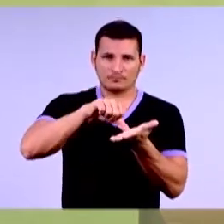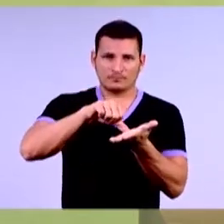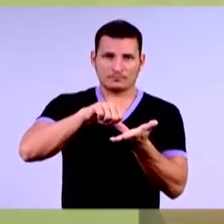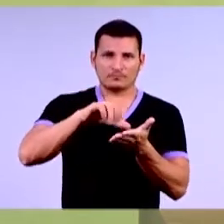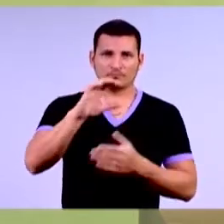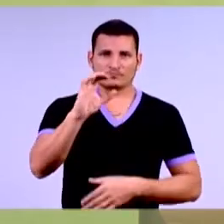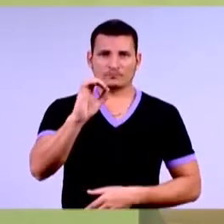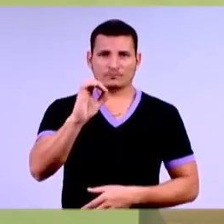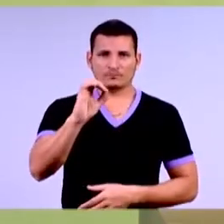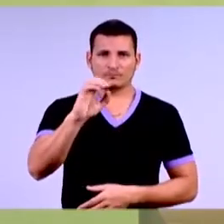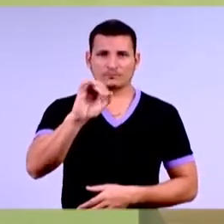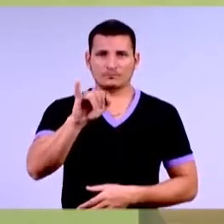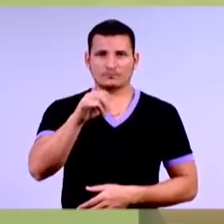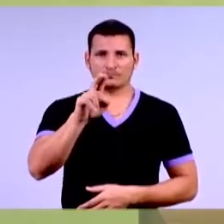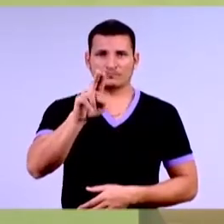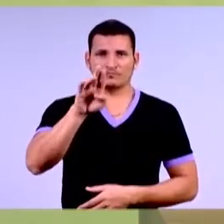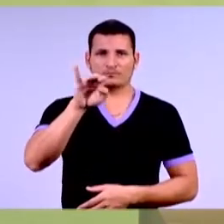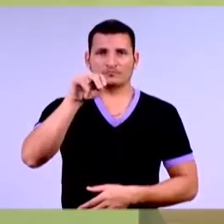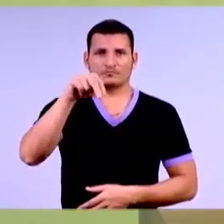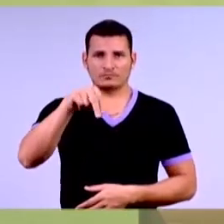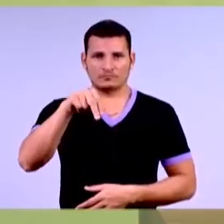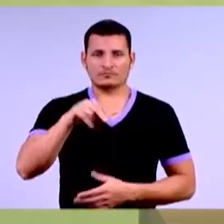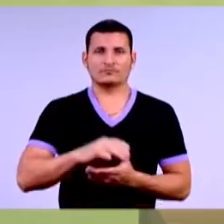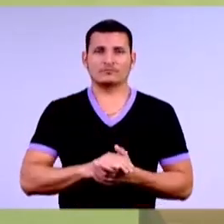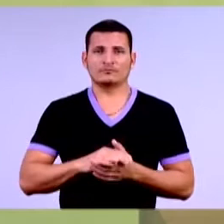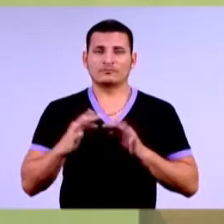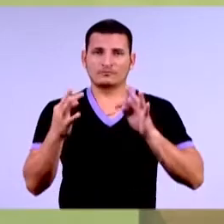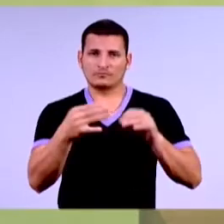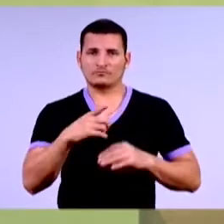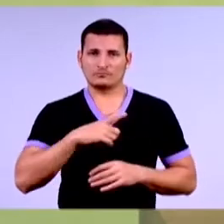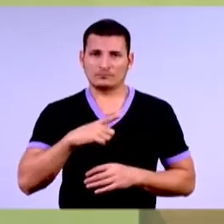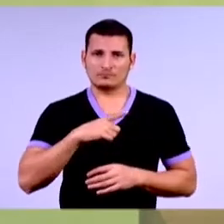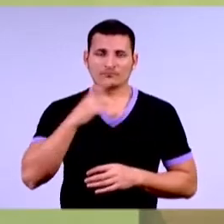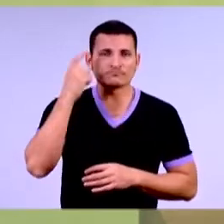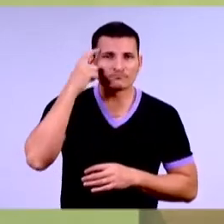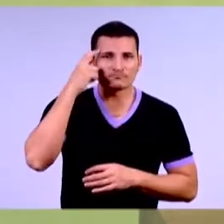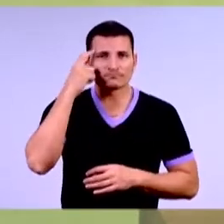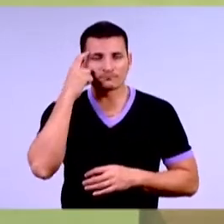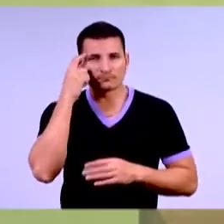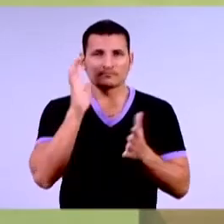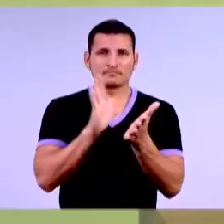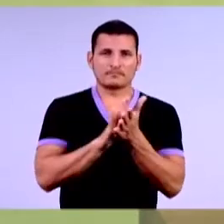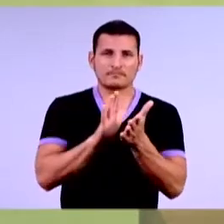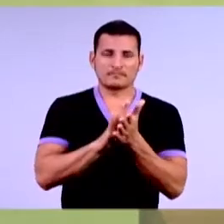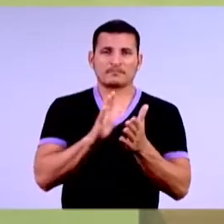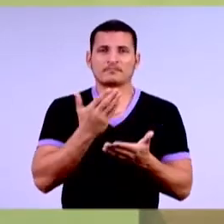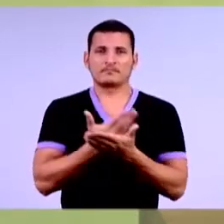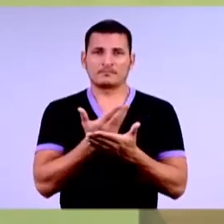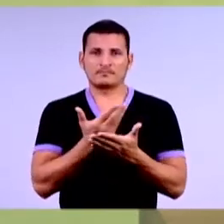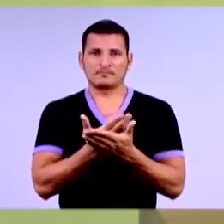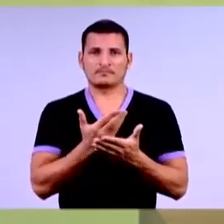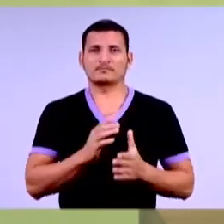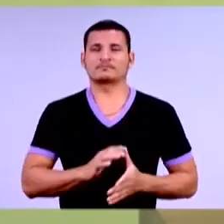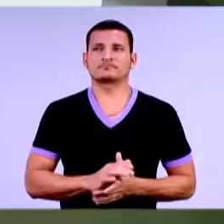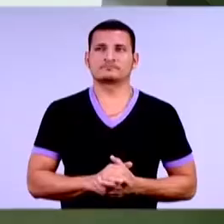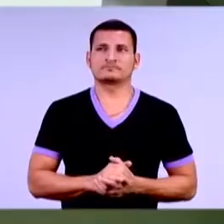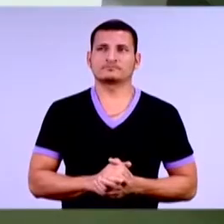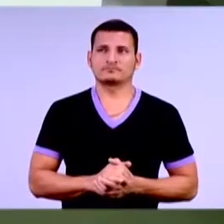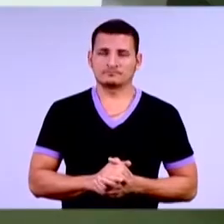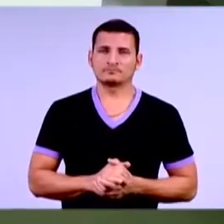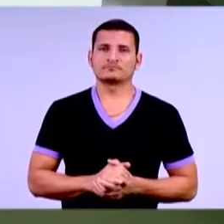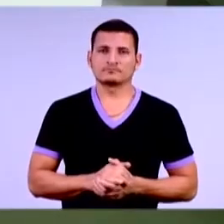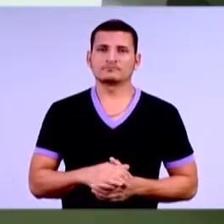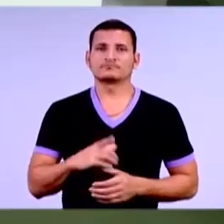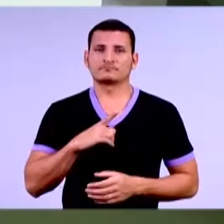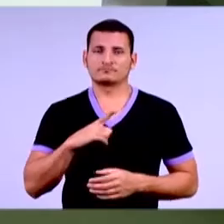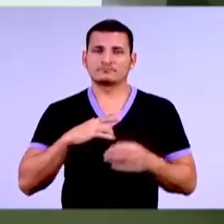falou é todos estão concentrados e parabéns pela aula isso quer dizer que está dando certo